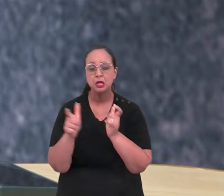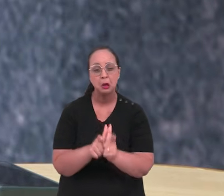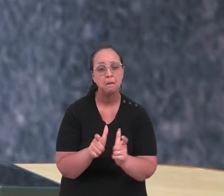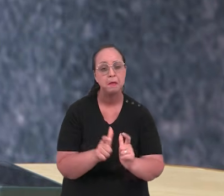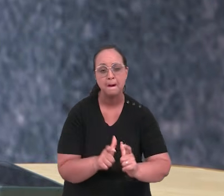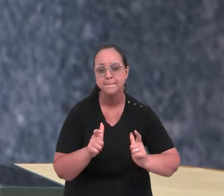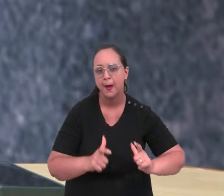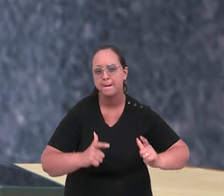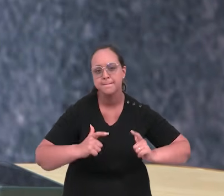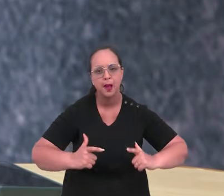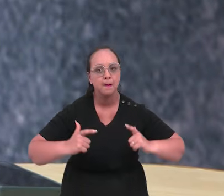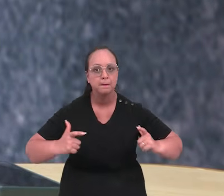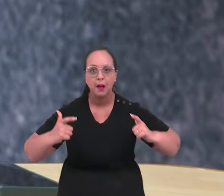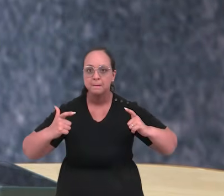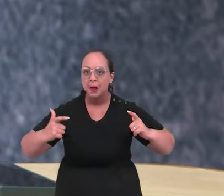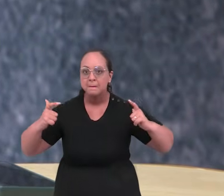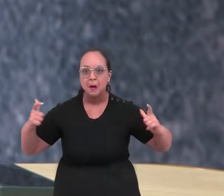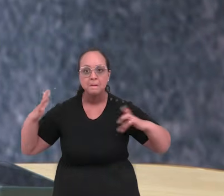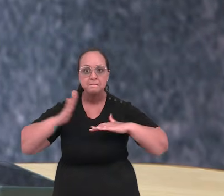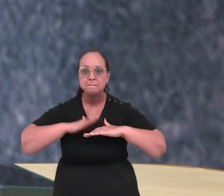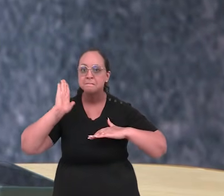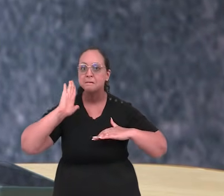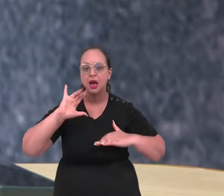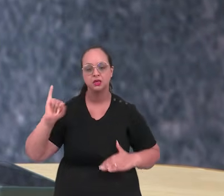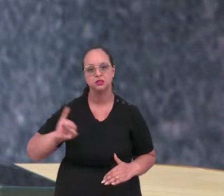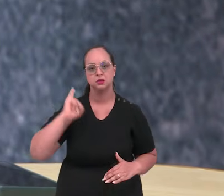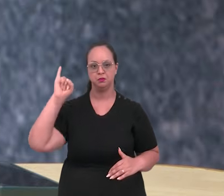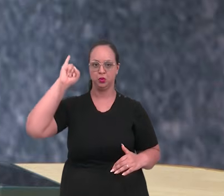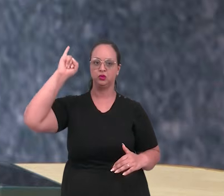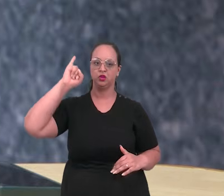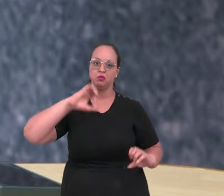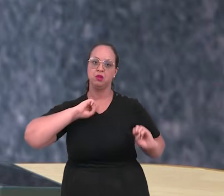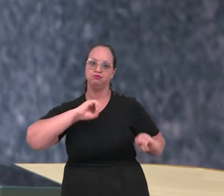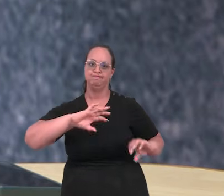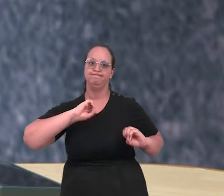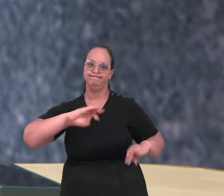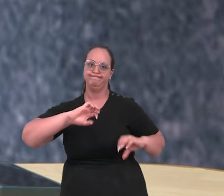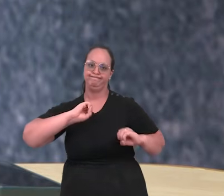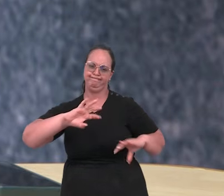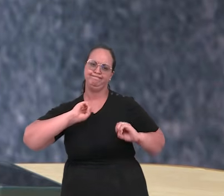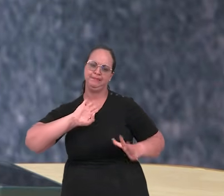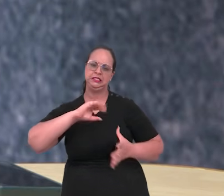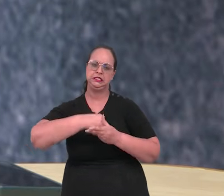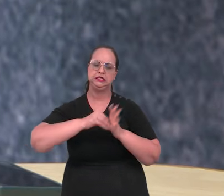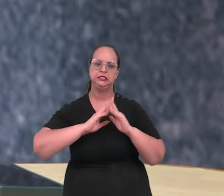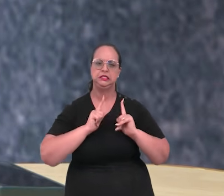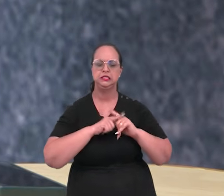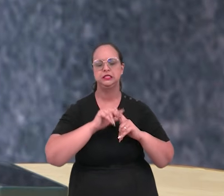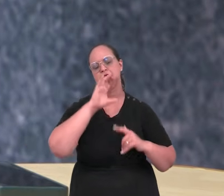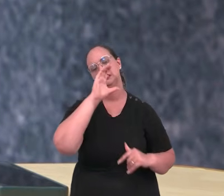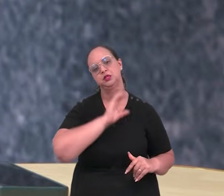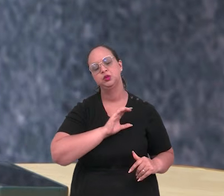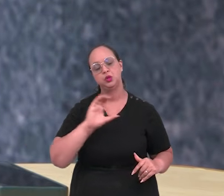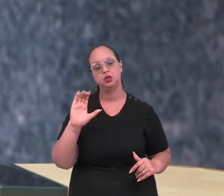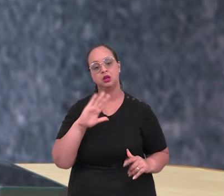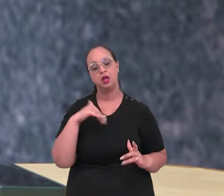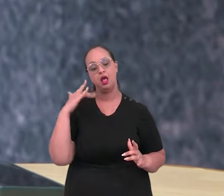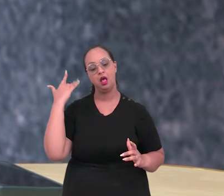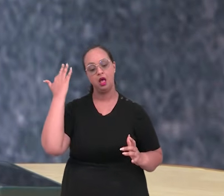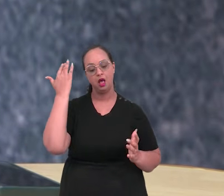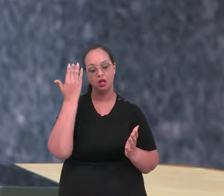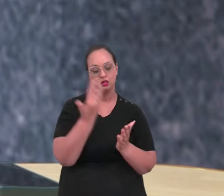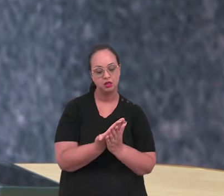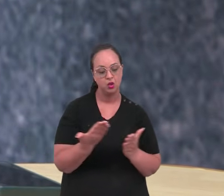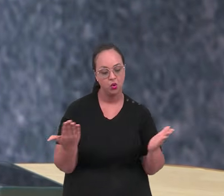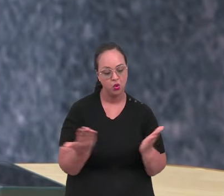mais importantes responsáveis pela estrutura educacional da igreja. Até hoje, a Igreja Católica tem uma